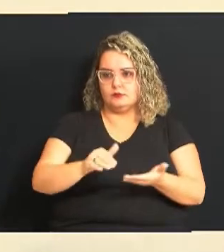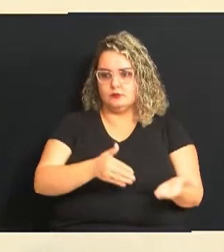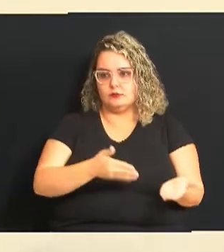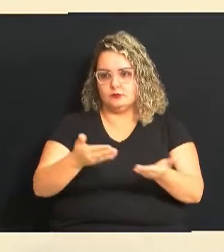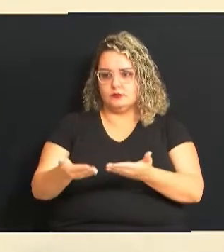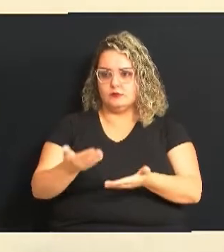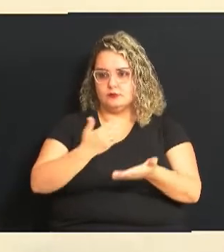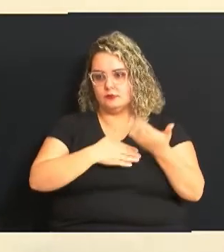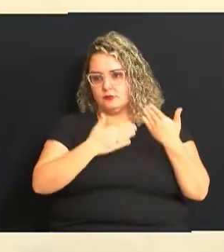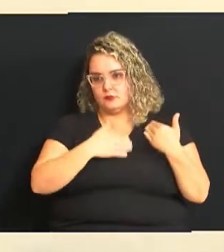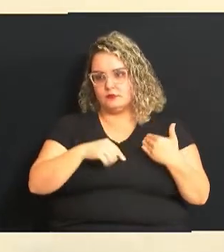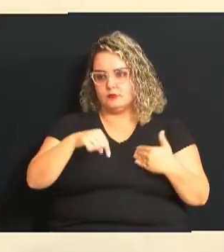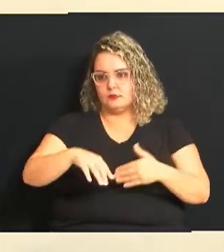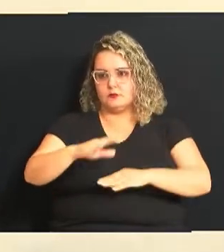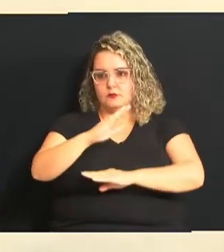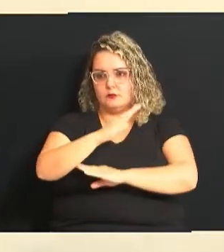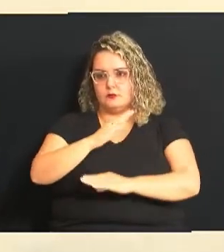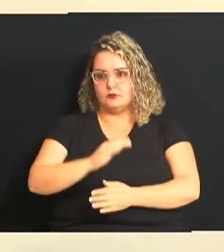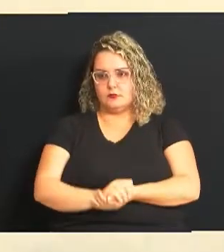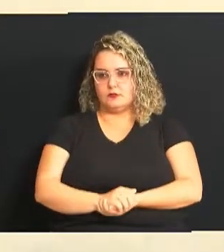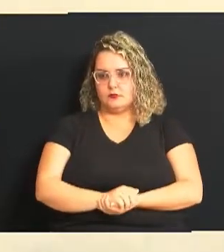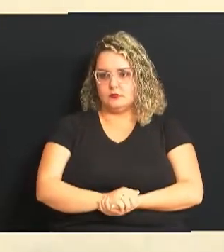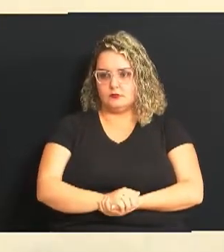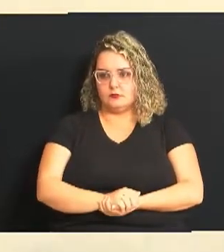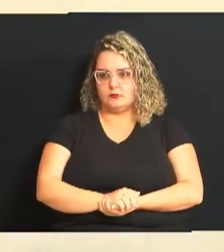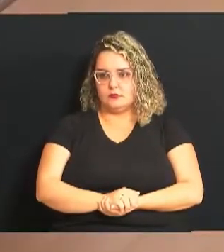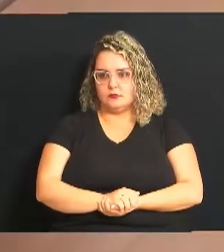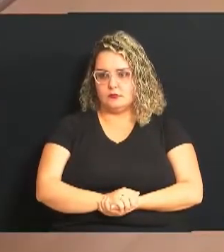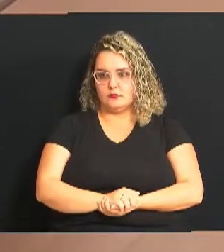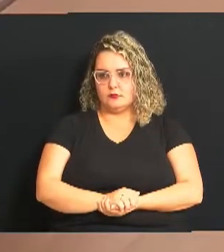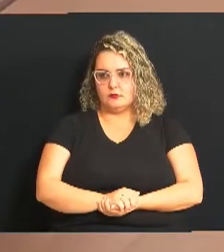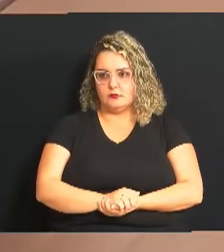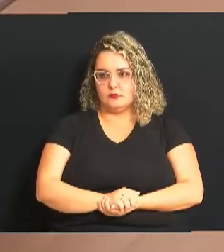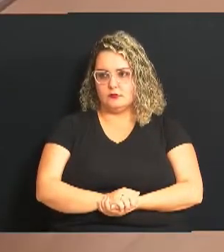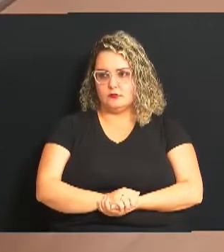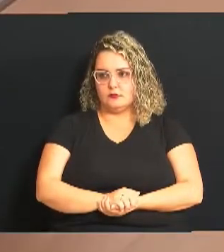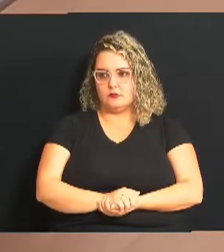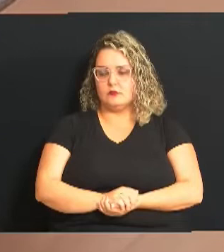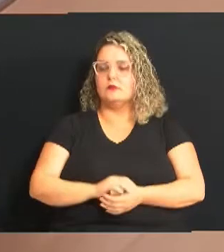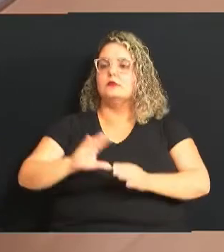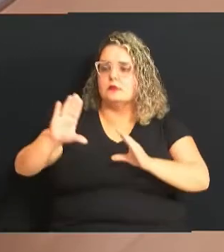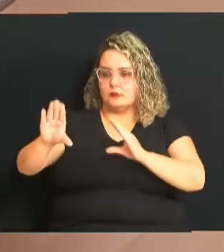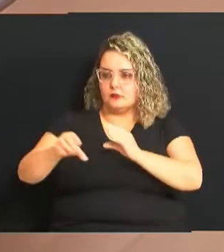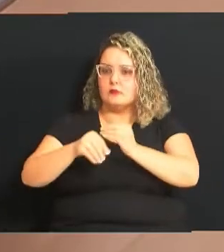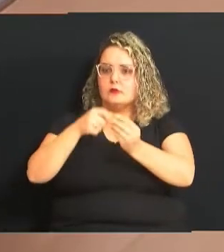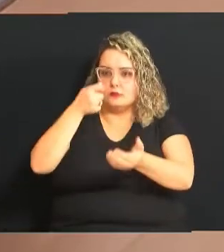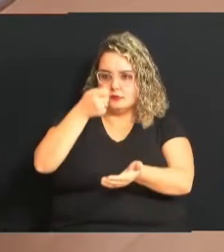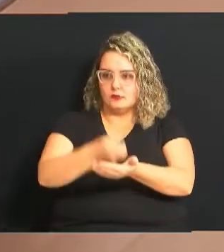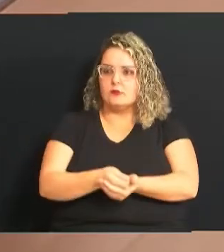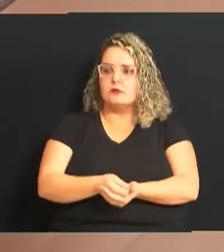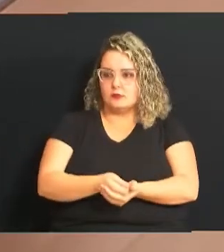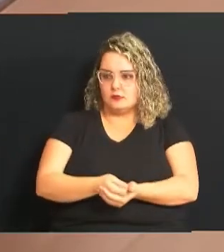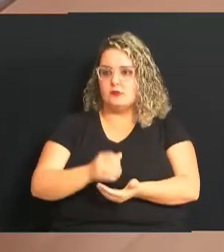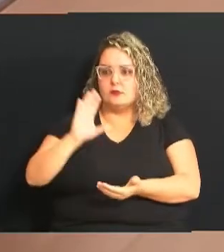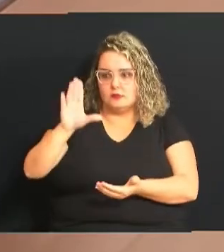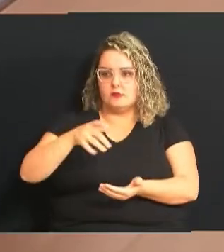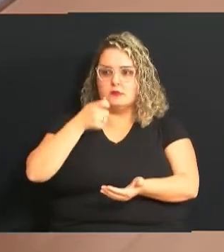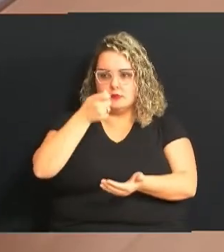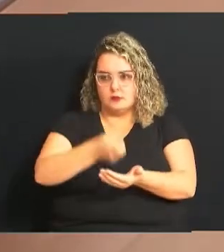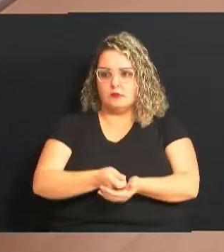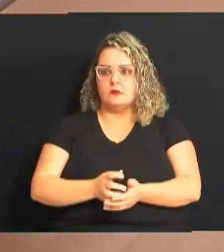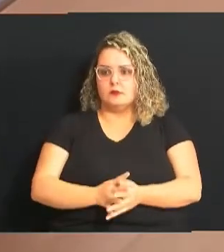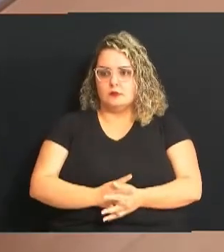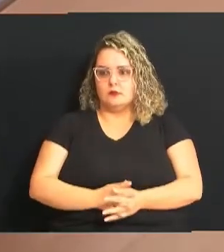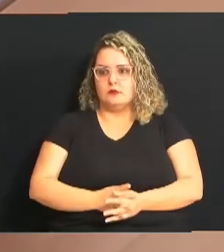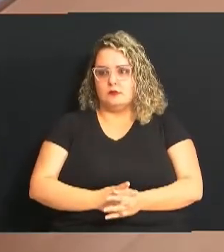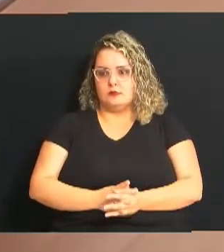dia aqui na Câmara, diante das emendas impositivas. Das emendas impositivas, né?